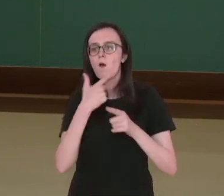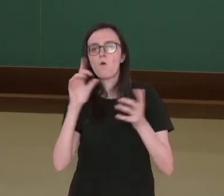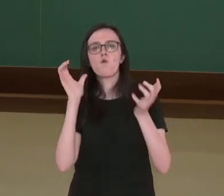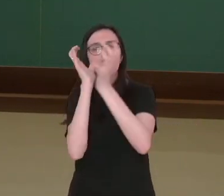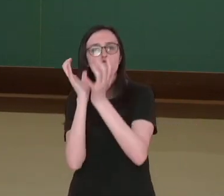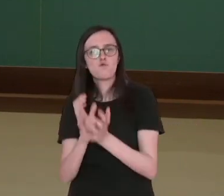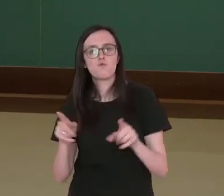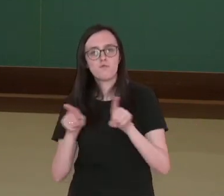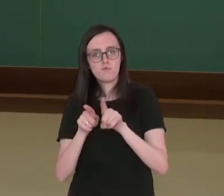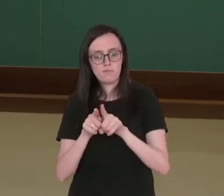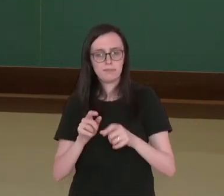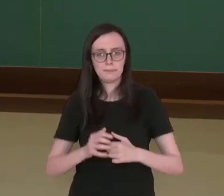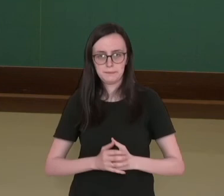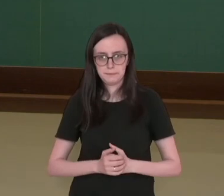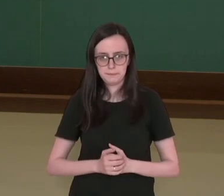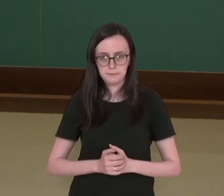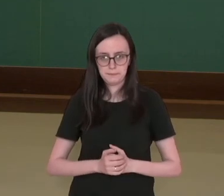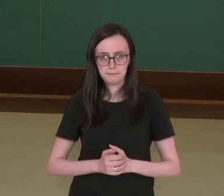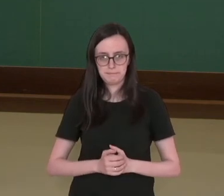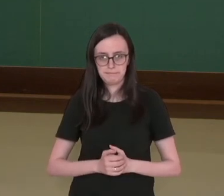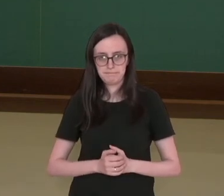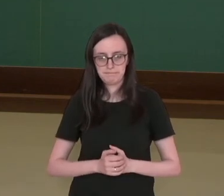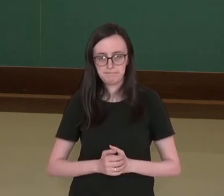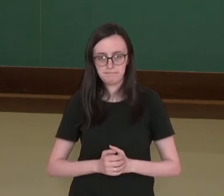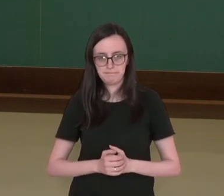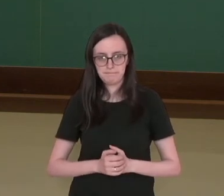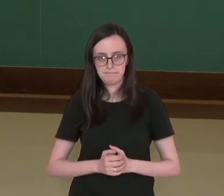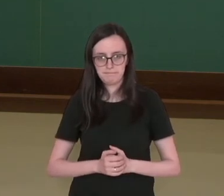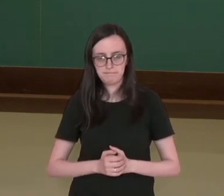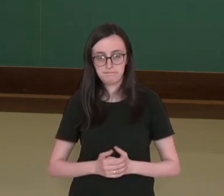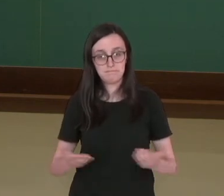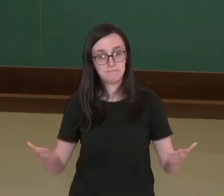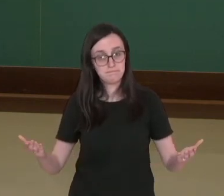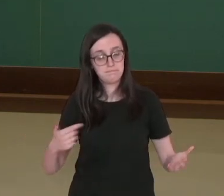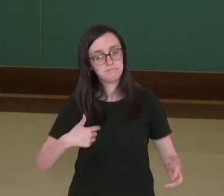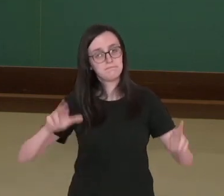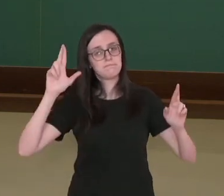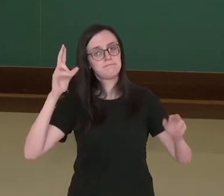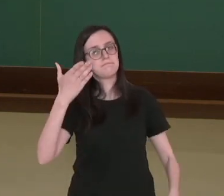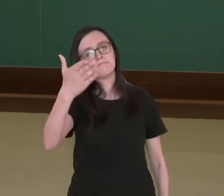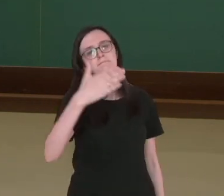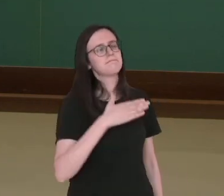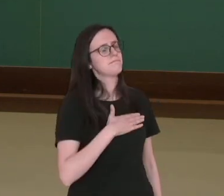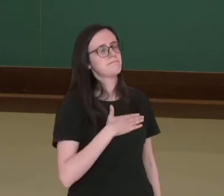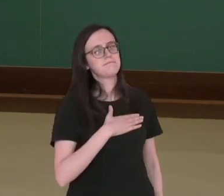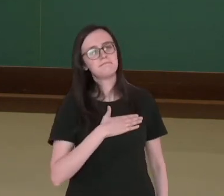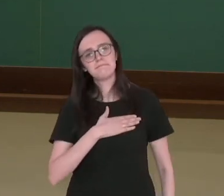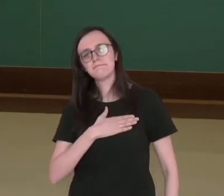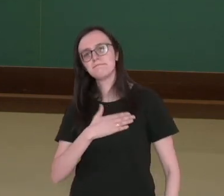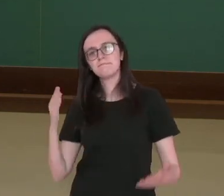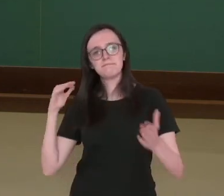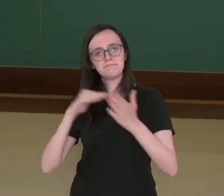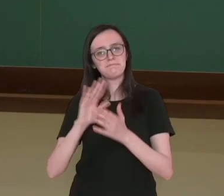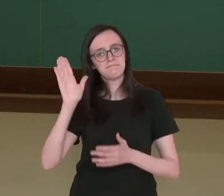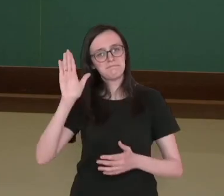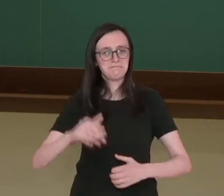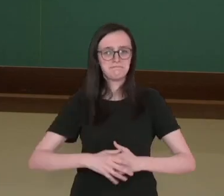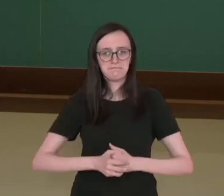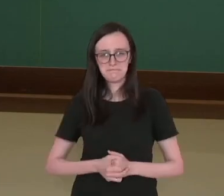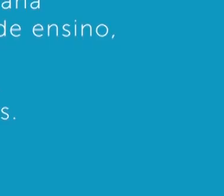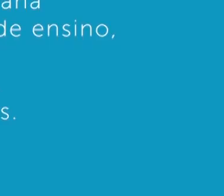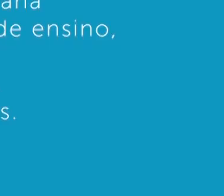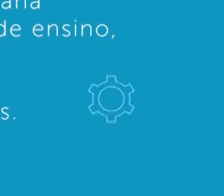protozoários e os fungos, tá bom? Eu espero que vocês tenham gostado e até breve!